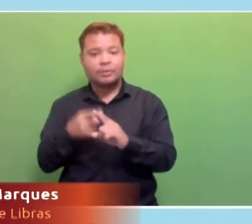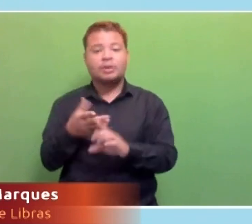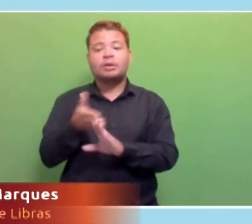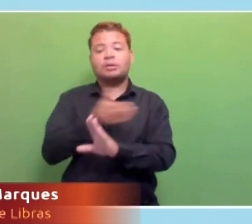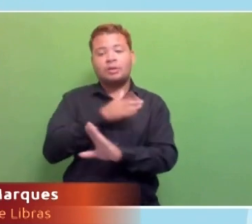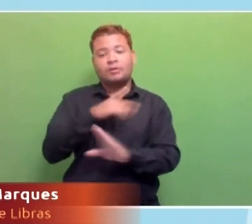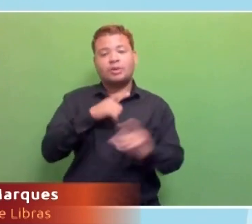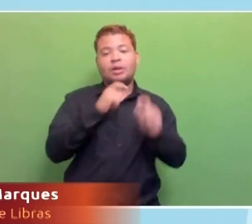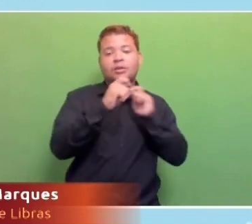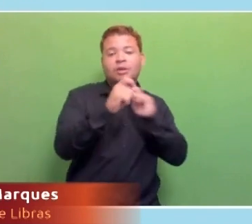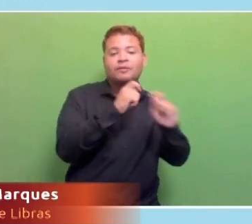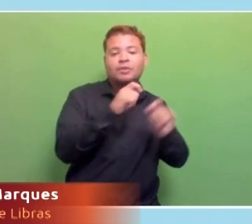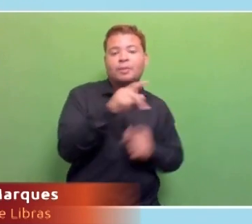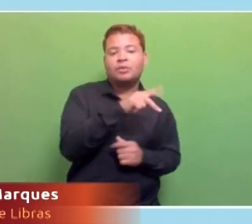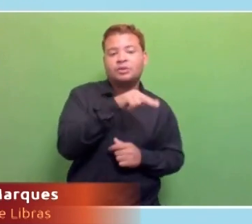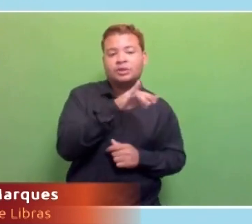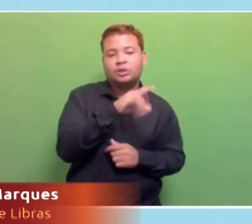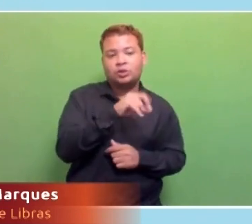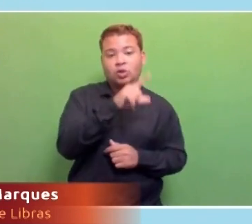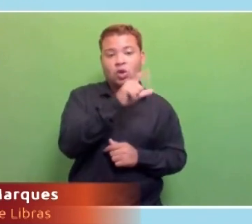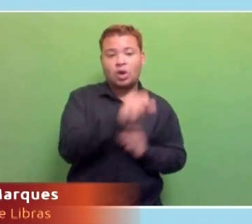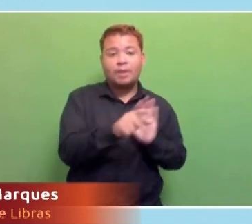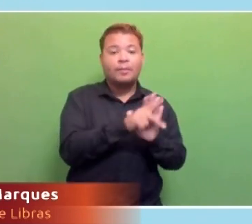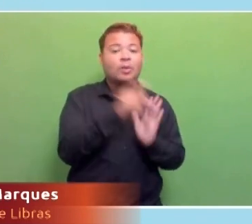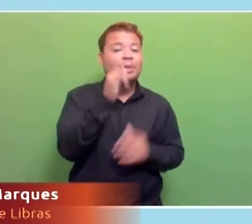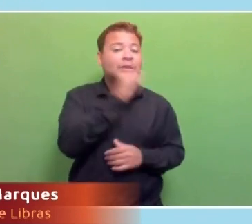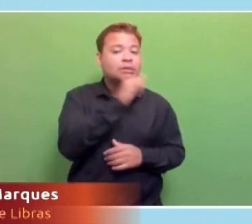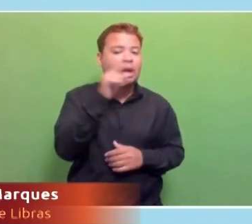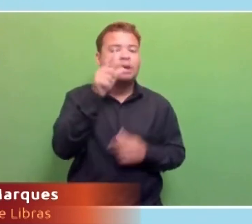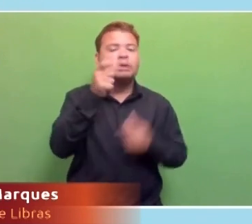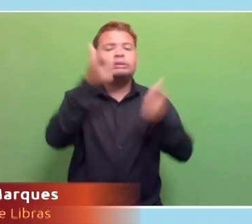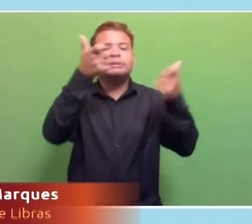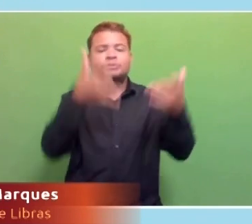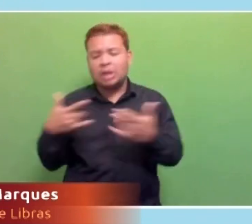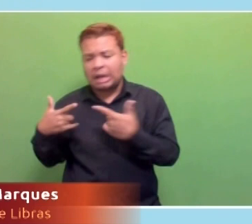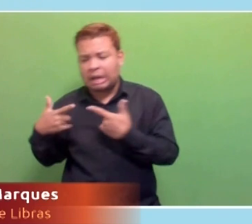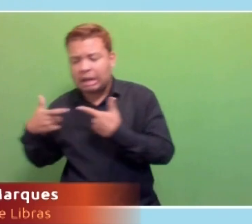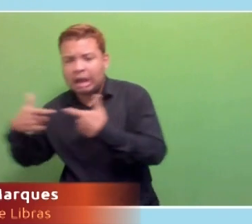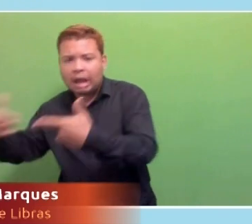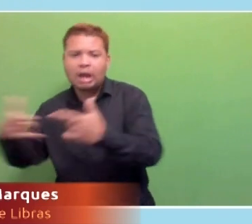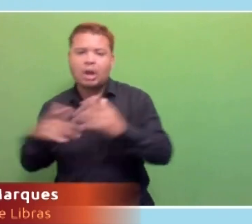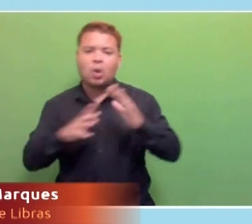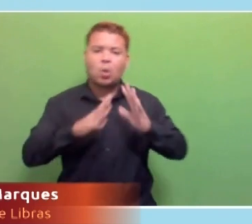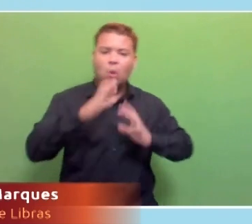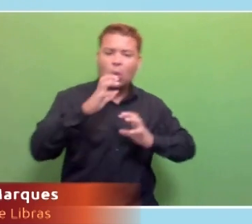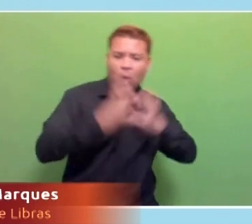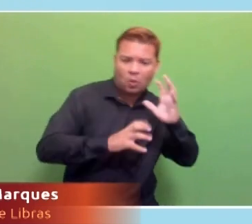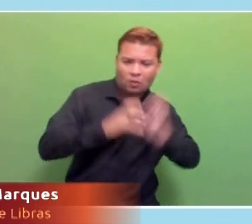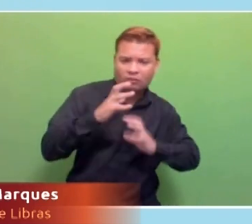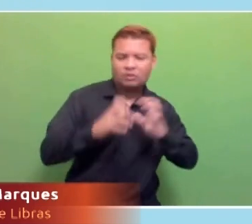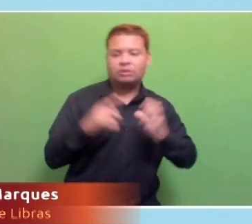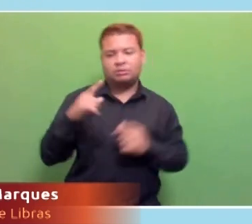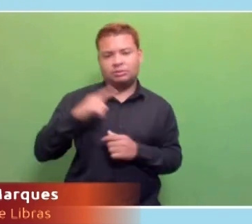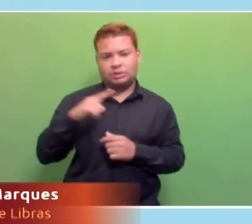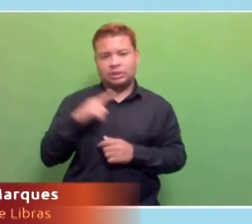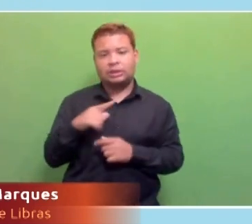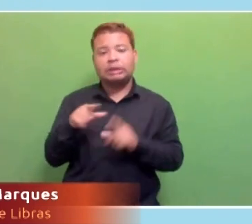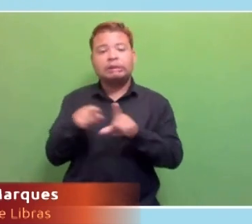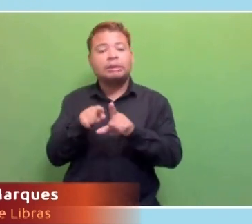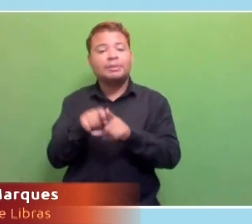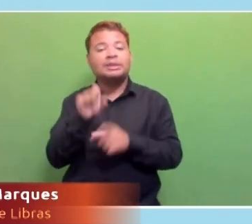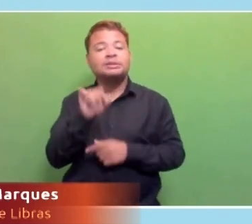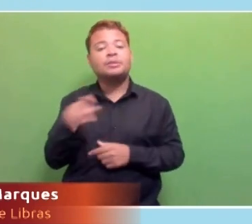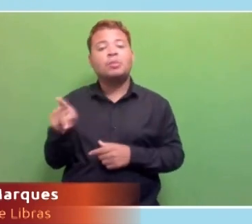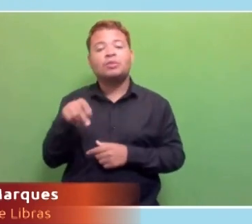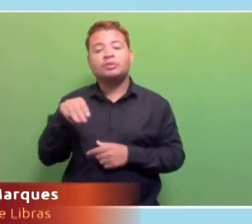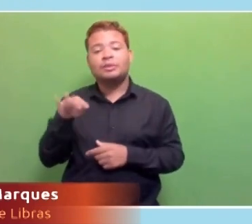Nicola, professor da Itália, que diferenciou guerra e conflito. Até se eu quiser fazer também, professor Matheus, algum adendo sobre isso, né, se eu